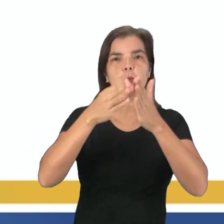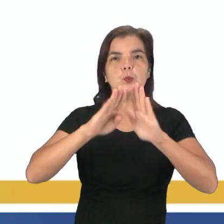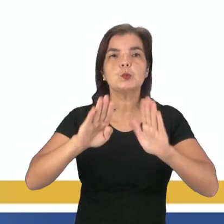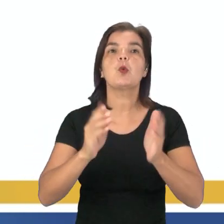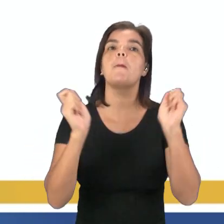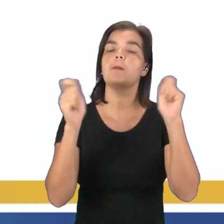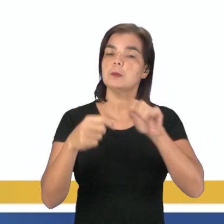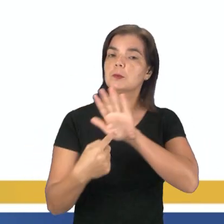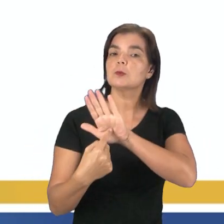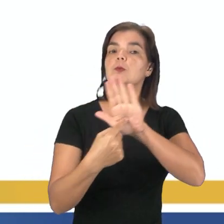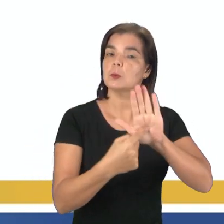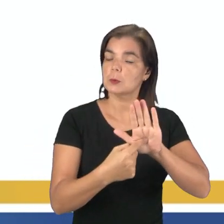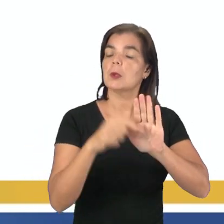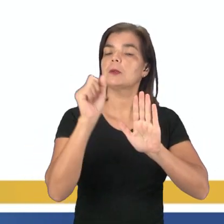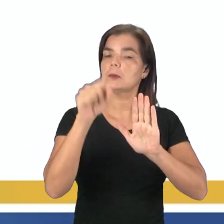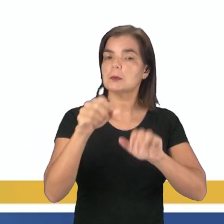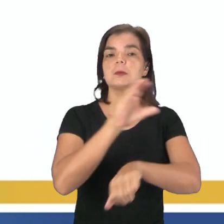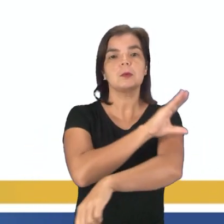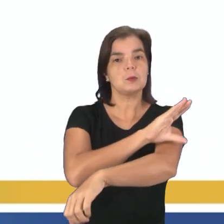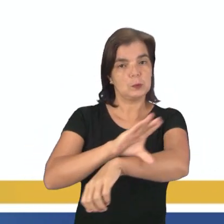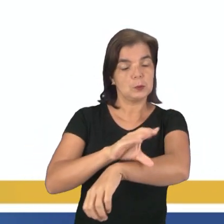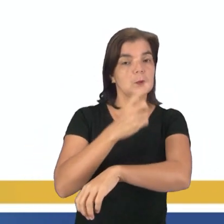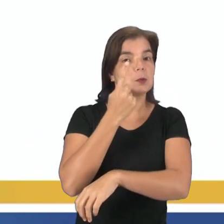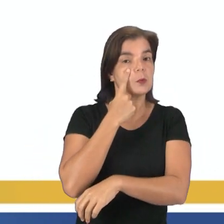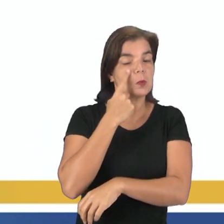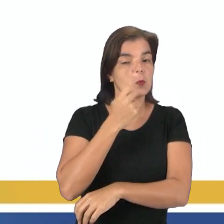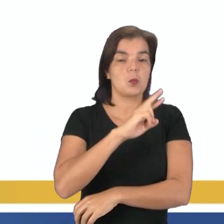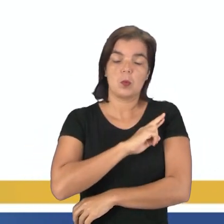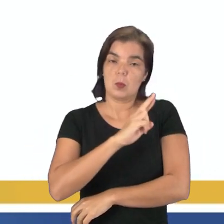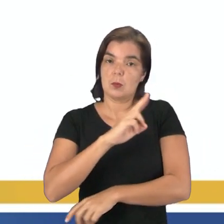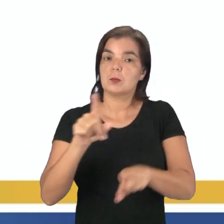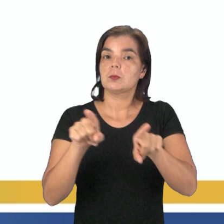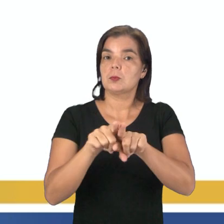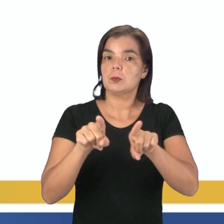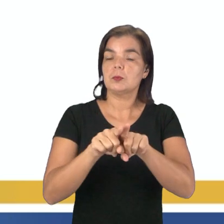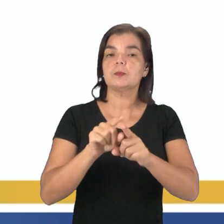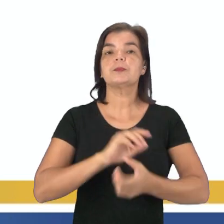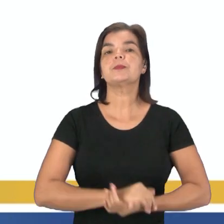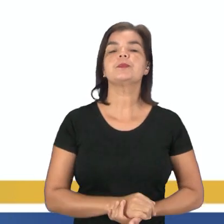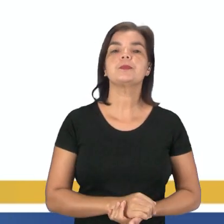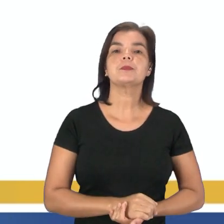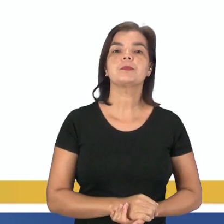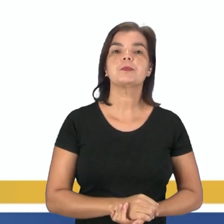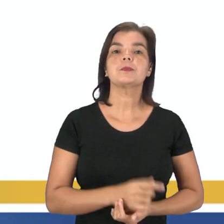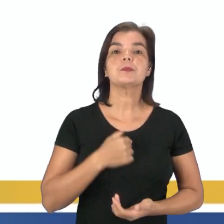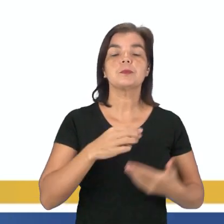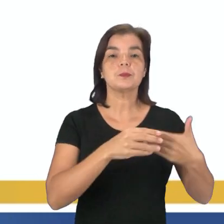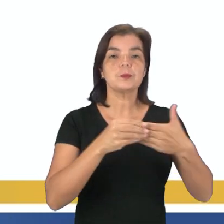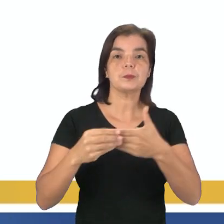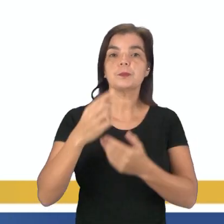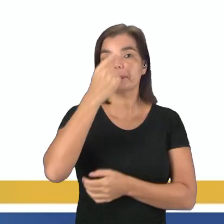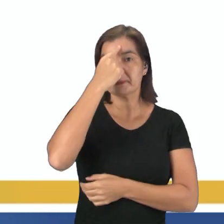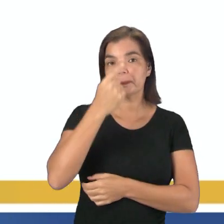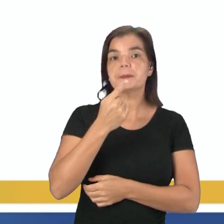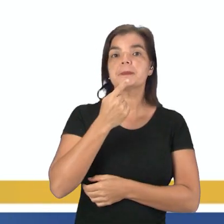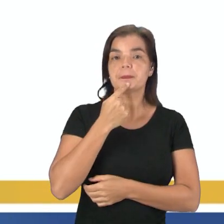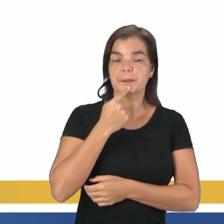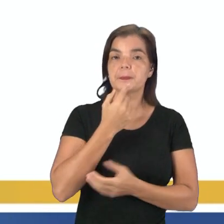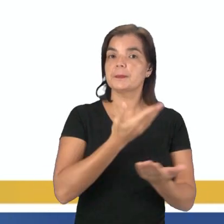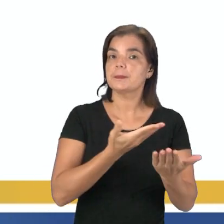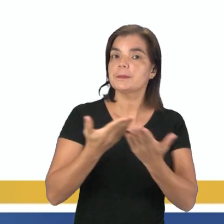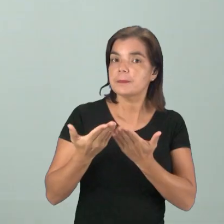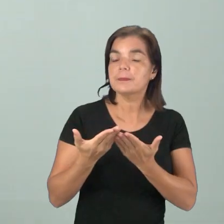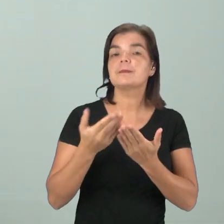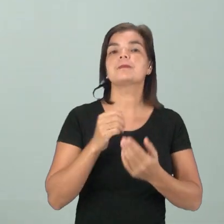maneira efetiva uma cultura. Assim como a gente viu a religião também, certo? E aí eu trouxe uma foto para a gente ver que